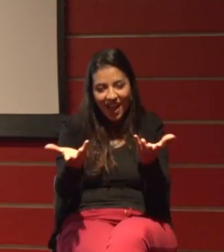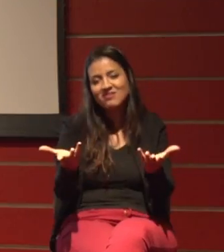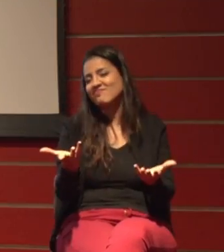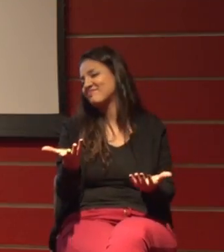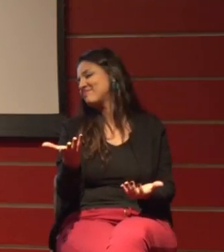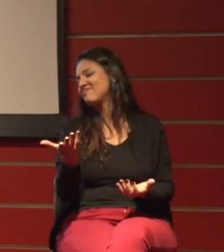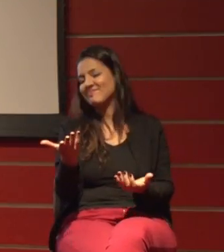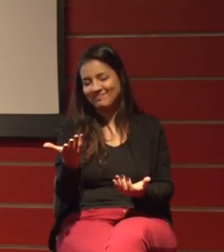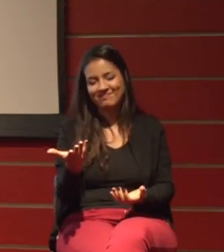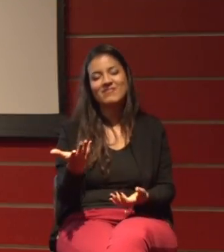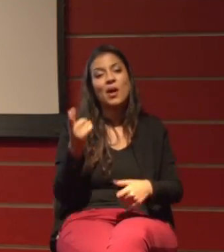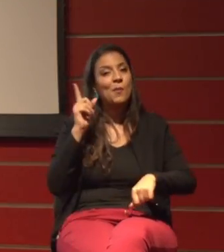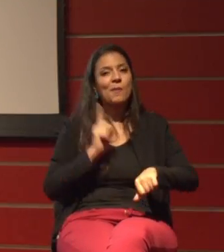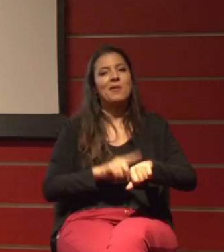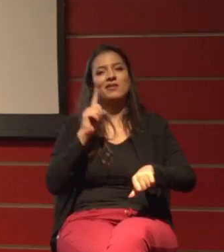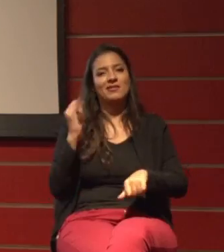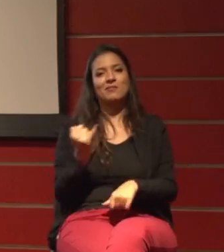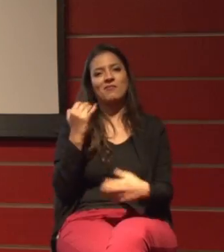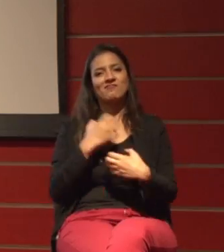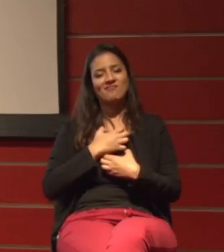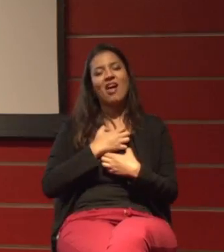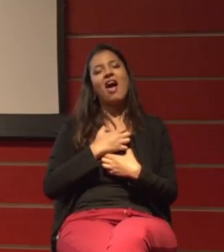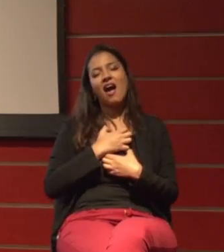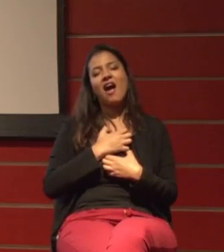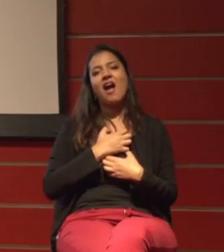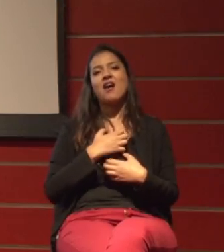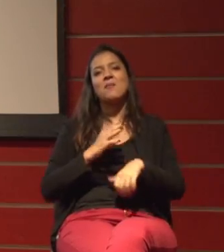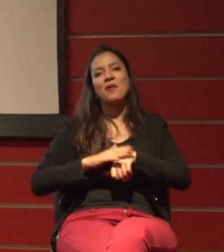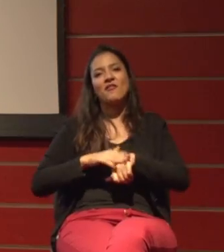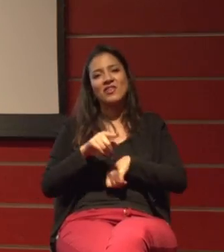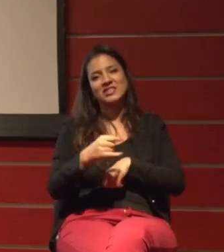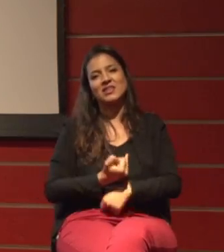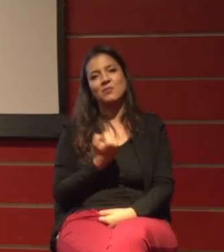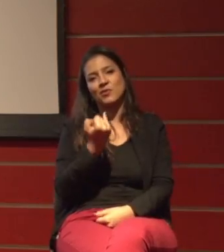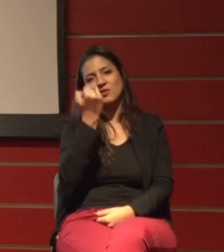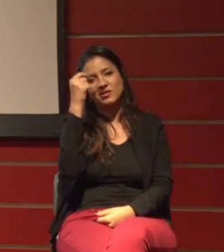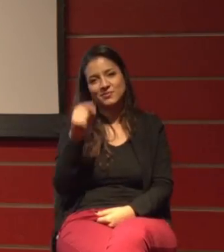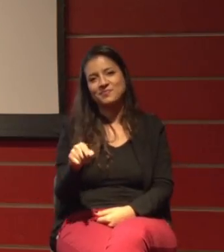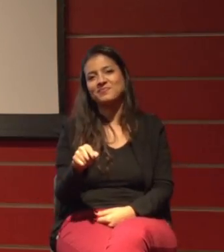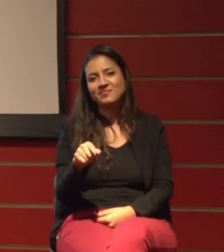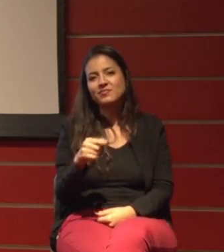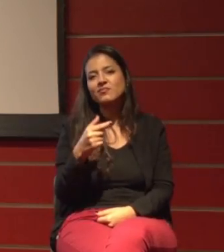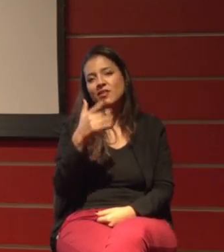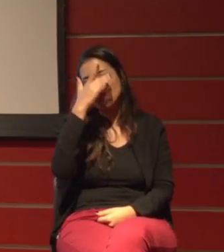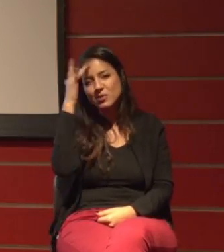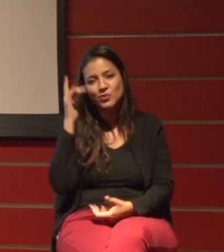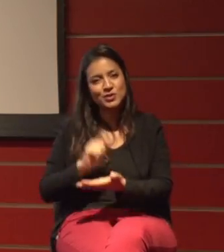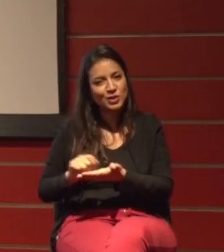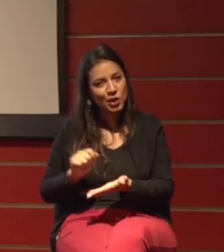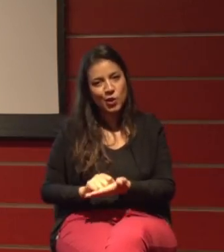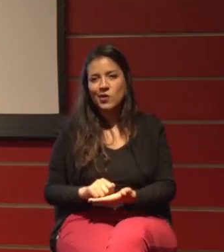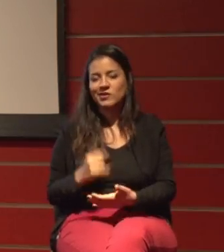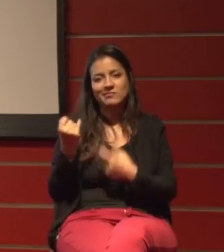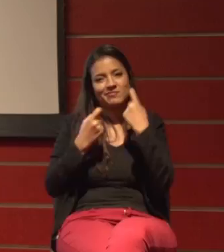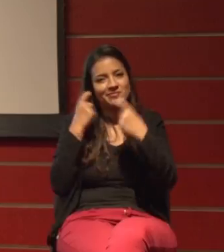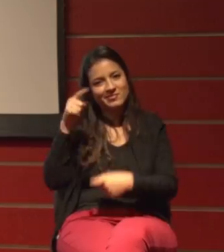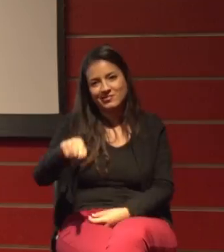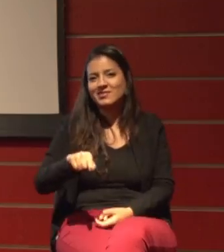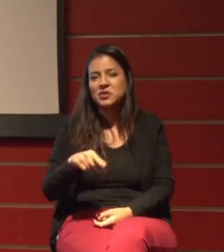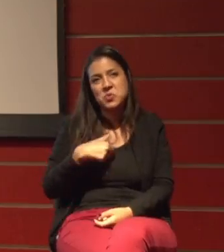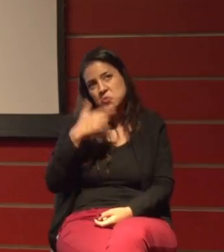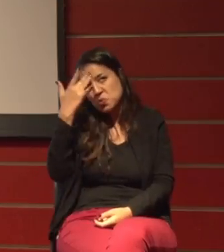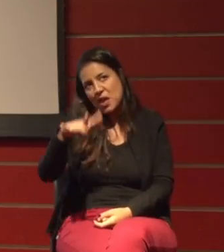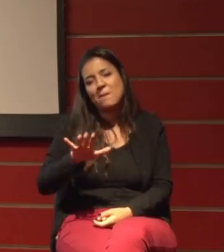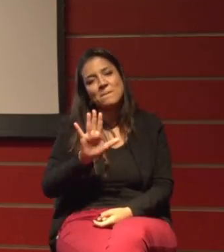qual eu acho que a gente vive né é o momento pelo qual Ah o escritor vive o o não sei mas eu